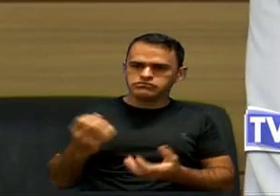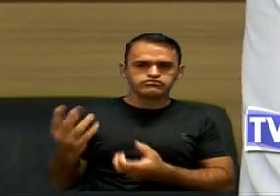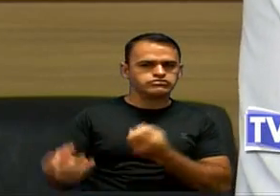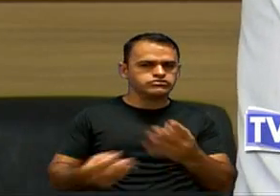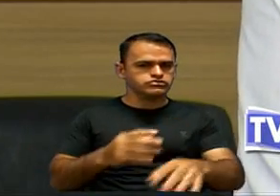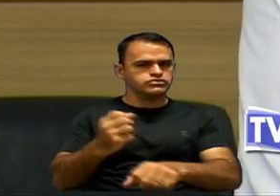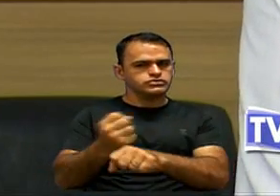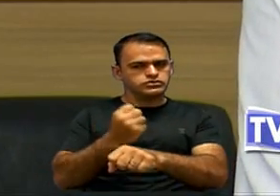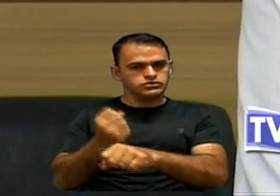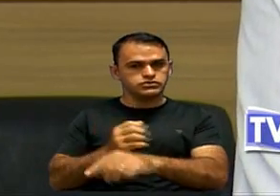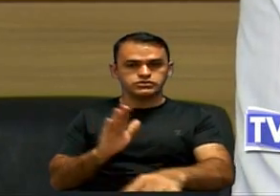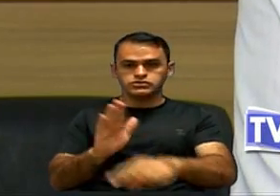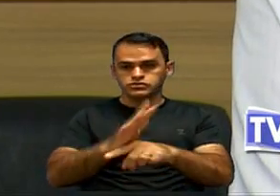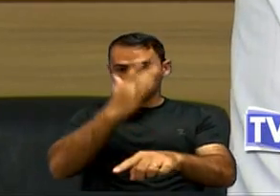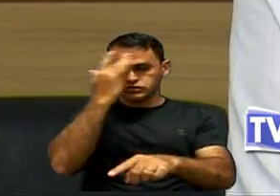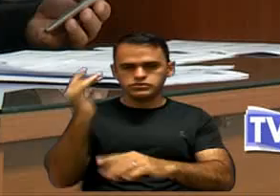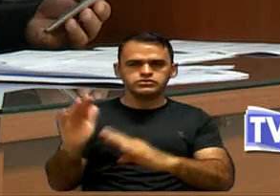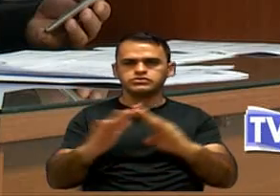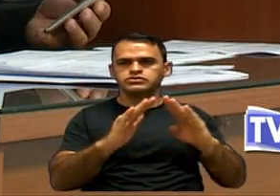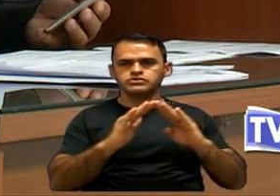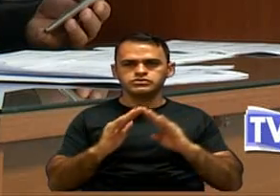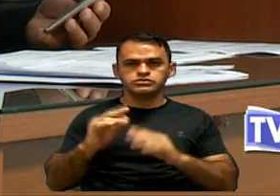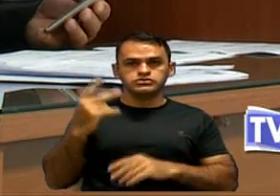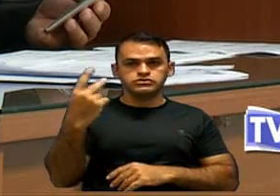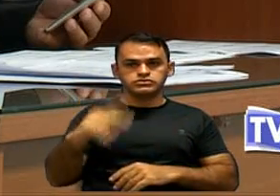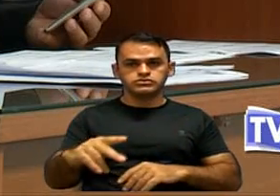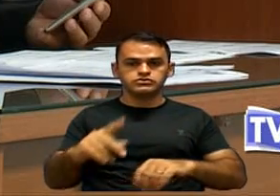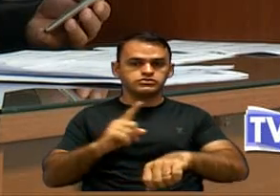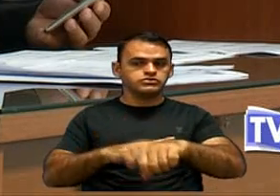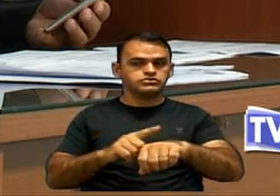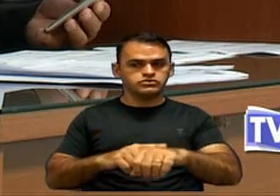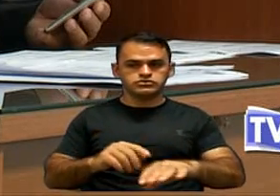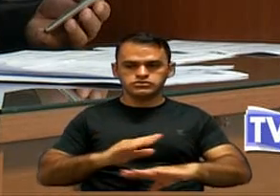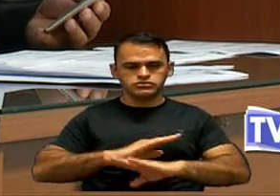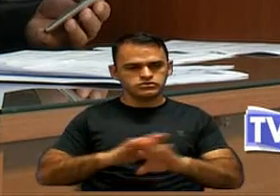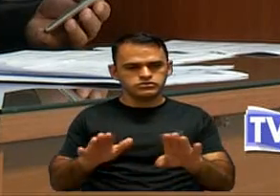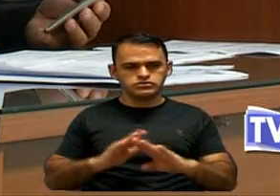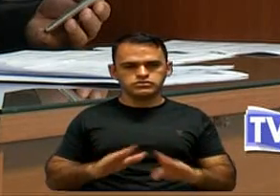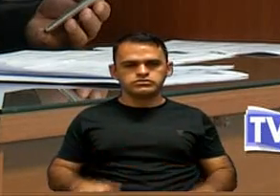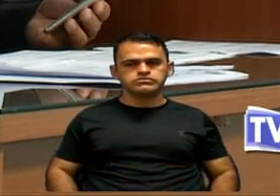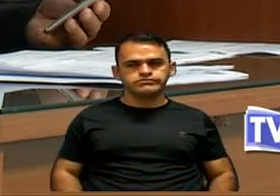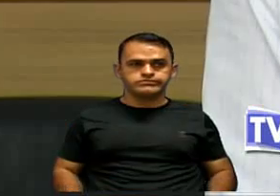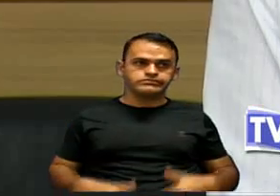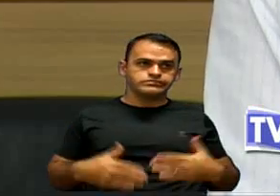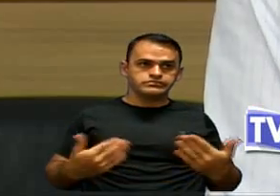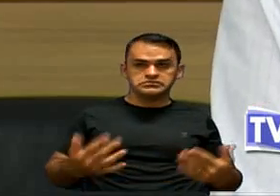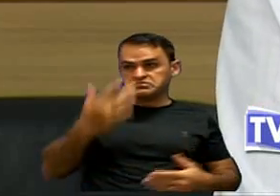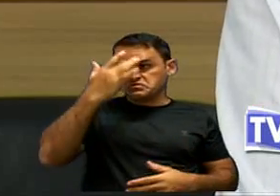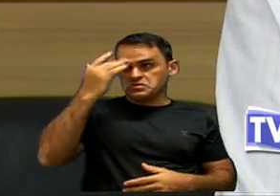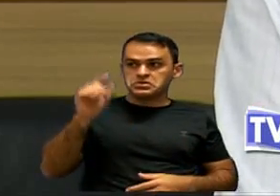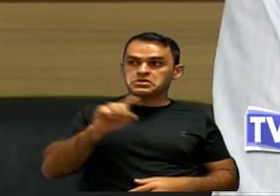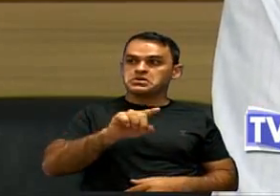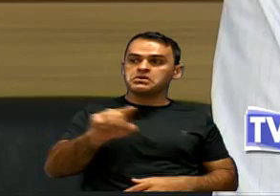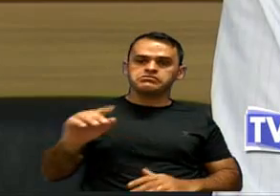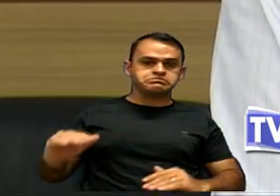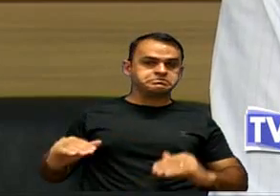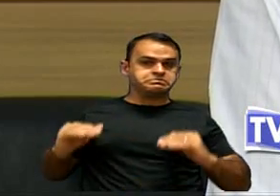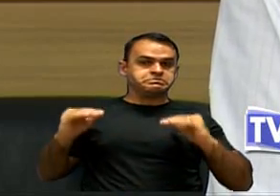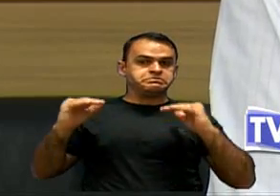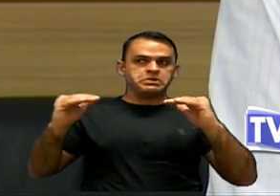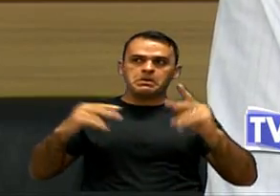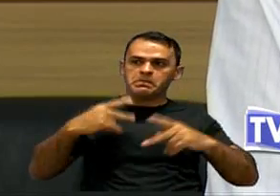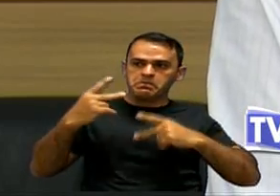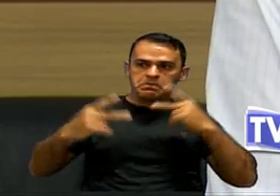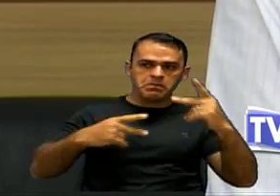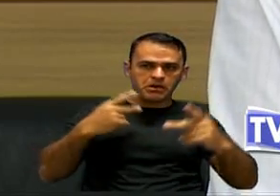isso que o Vitão está falando. Esgotou tempo de vacinação. É que quando a gente fala dos bigodes, do bigode grosso e patente alta aqui, aí